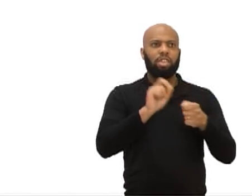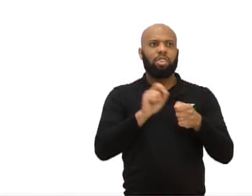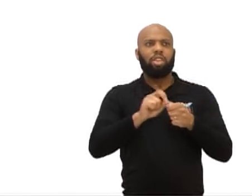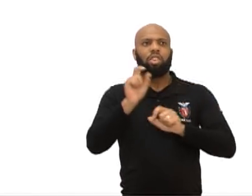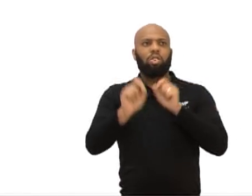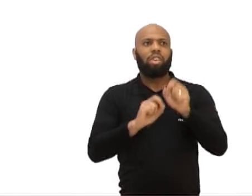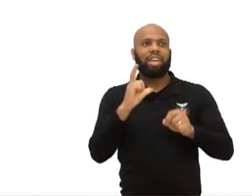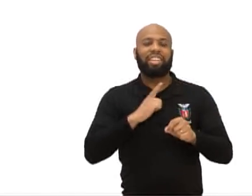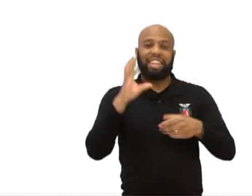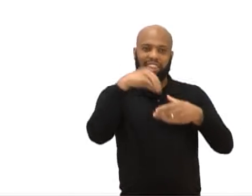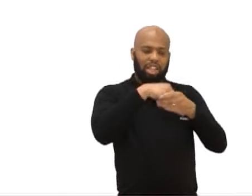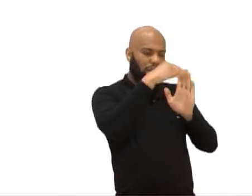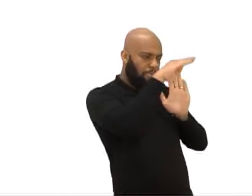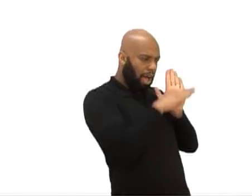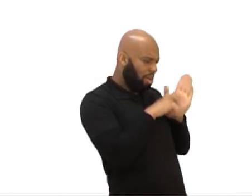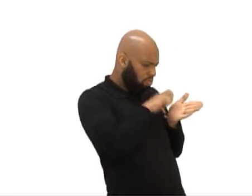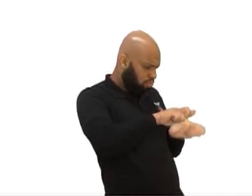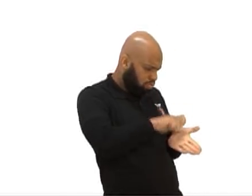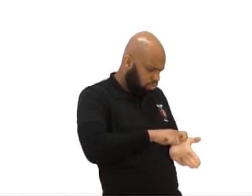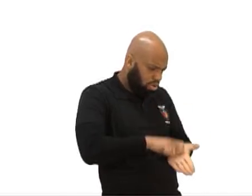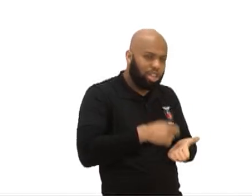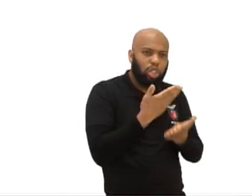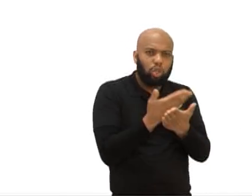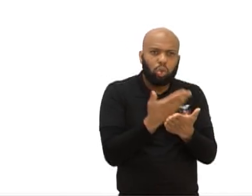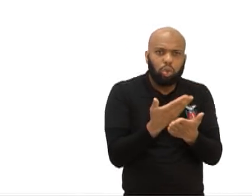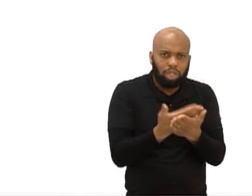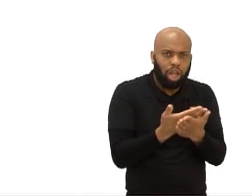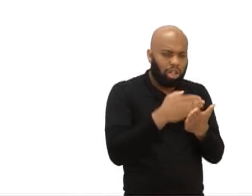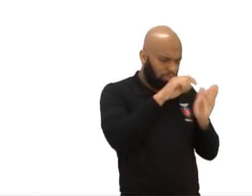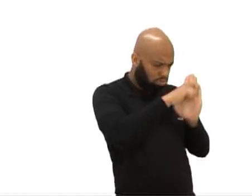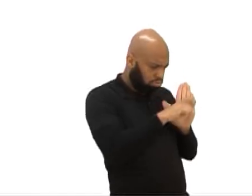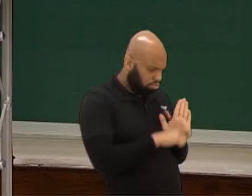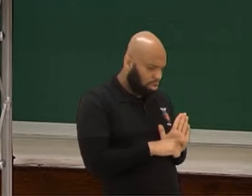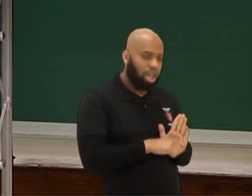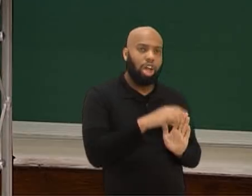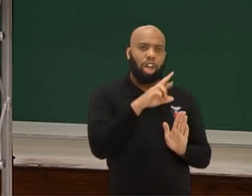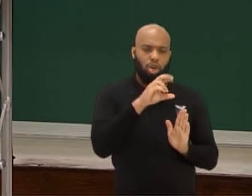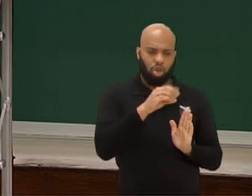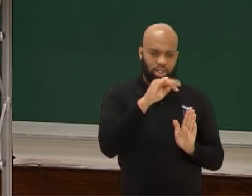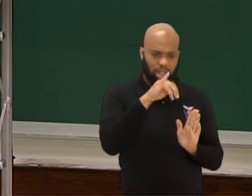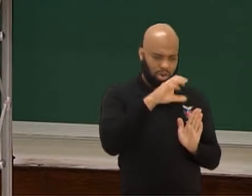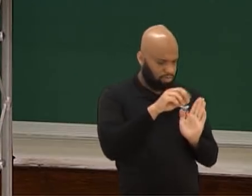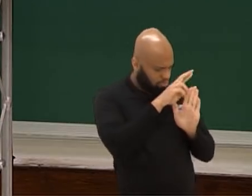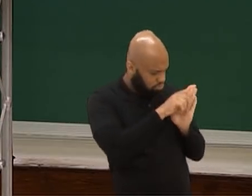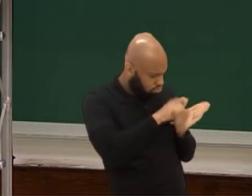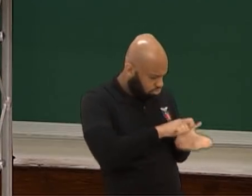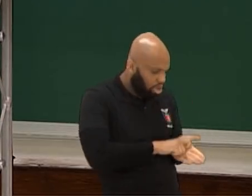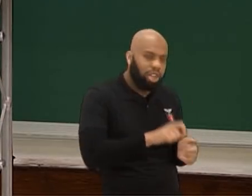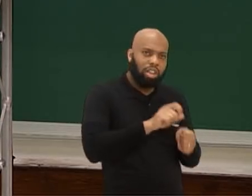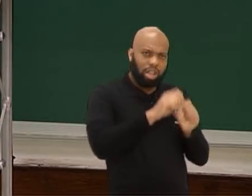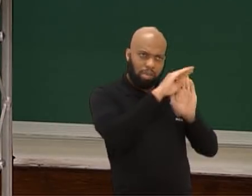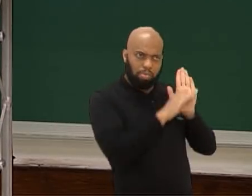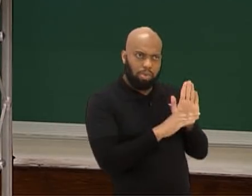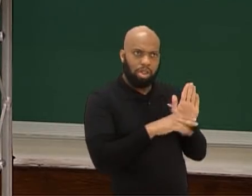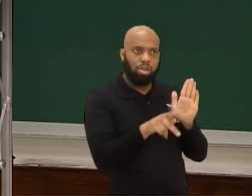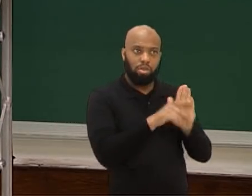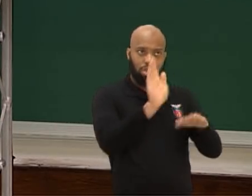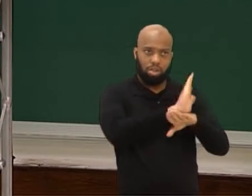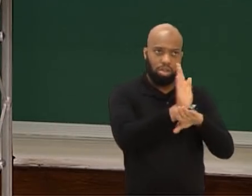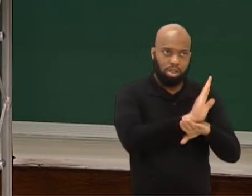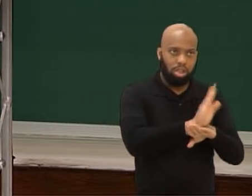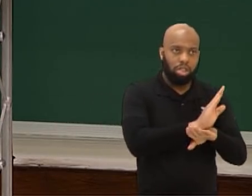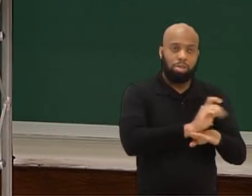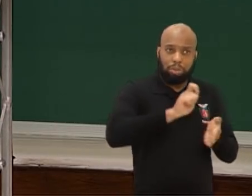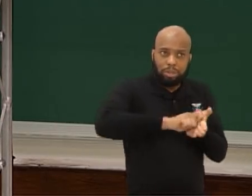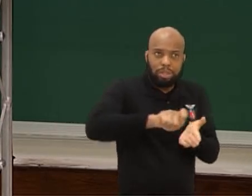registrar no roteiro, vocês já estudaram o que é roteiro também, tentem lembrar. Registrar no roteiro de um filme,